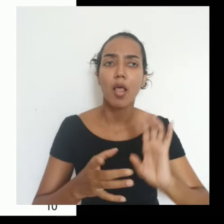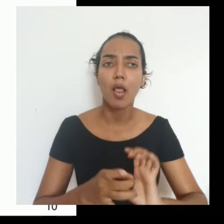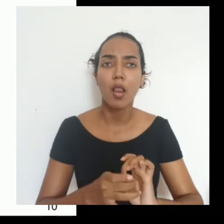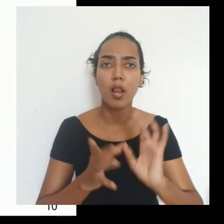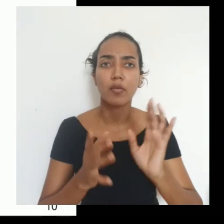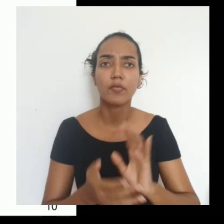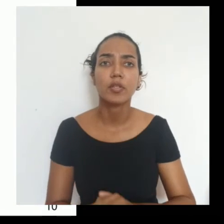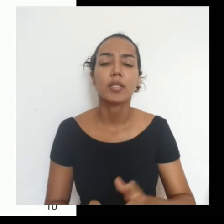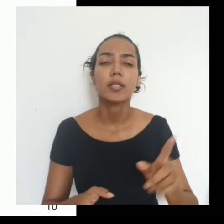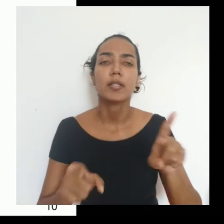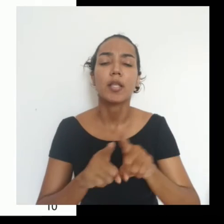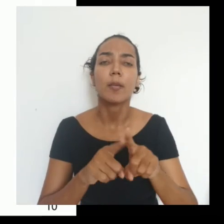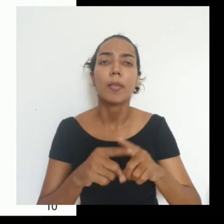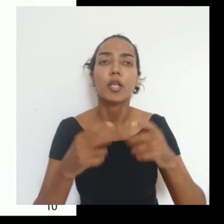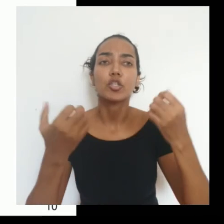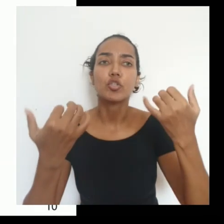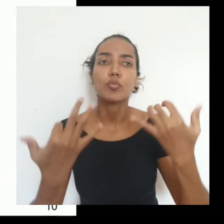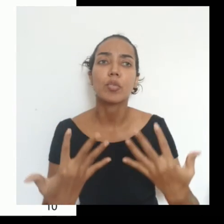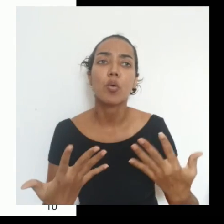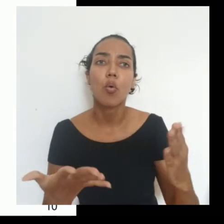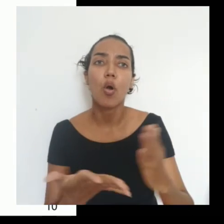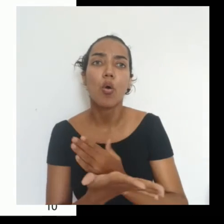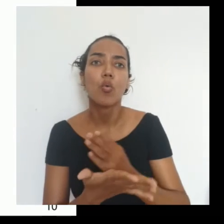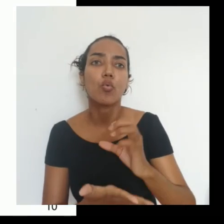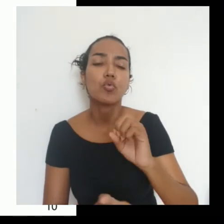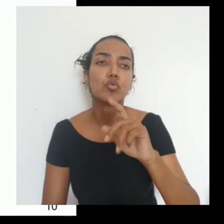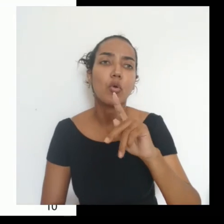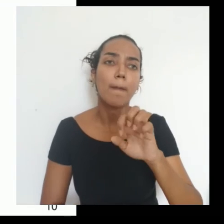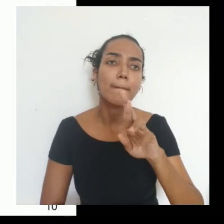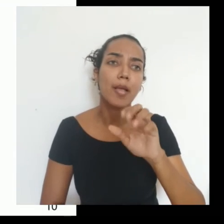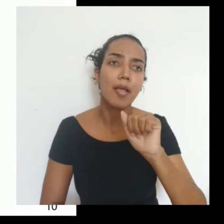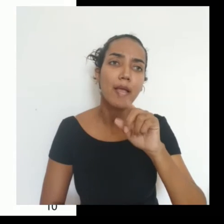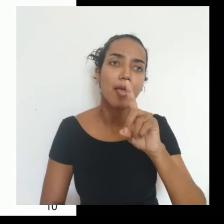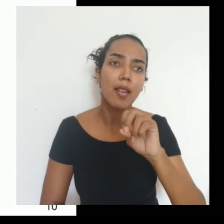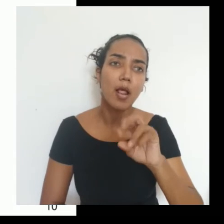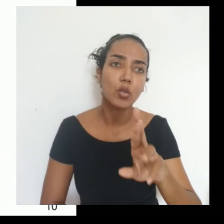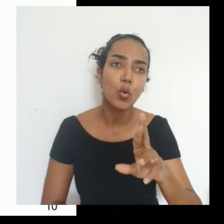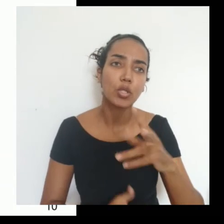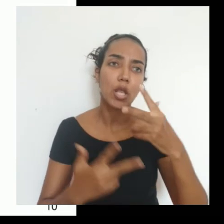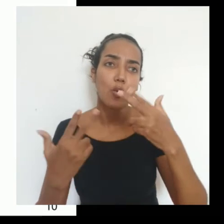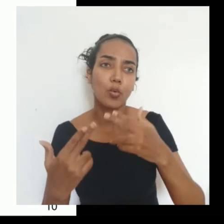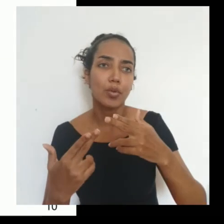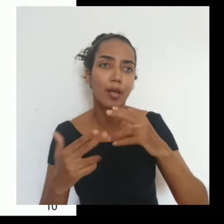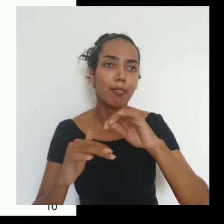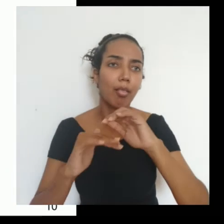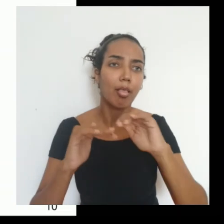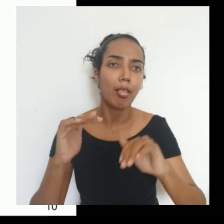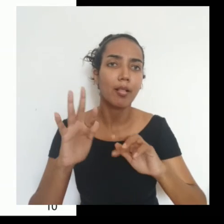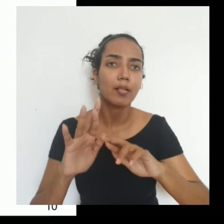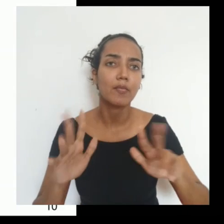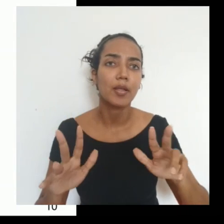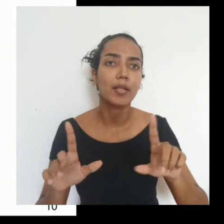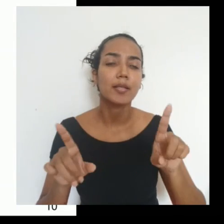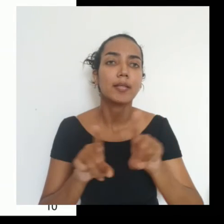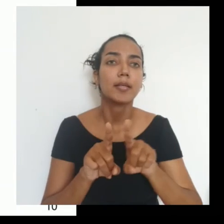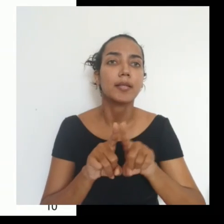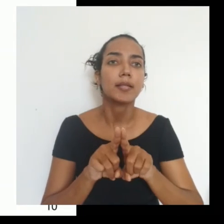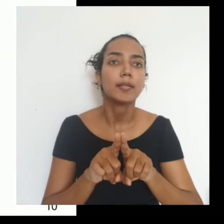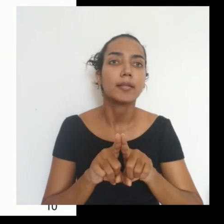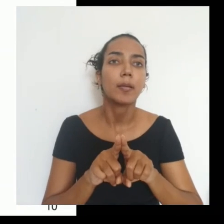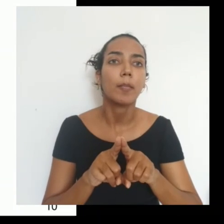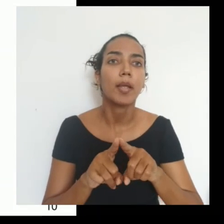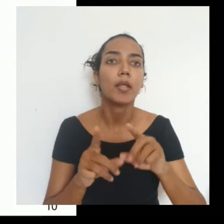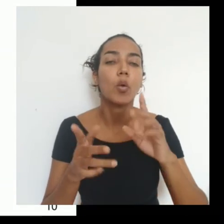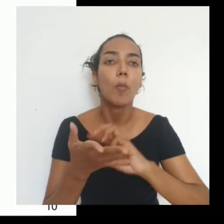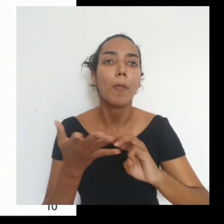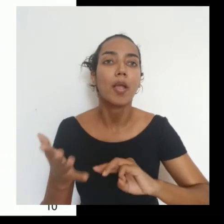igualdade e desigualdade e falou rapidamente sobre o método equals, que deve ser usado quando você quer comparar tipos de referência. A gente